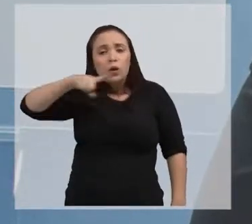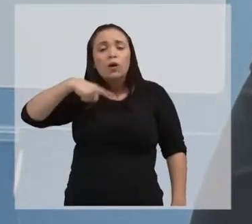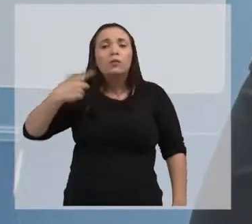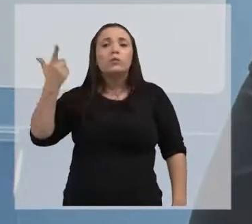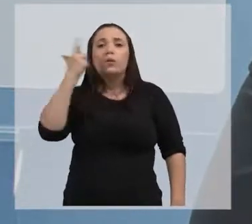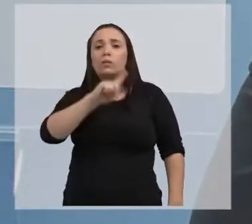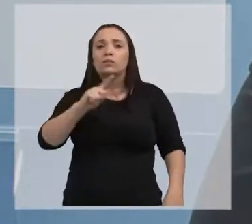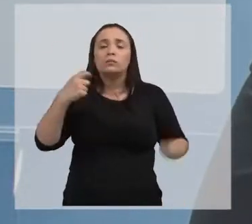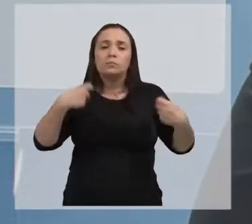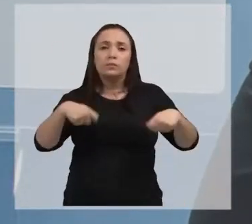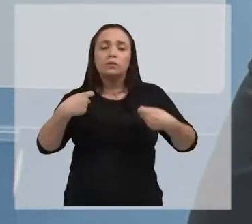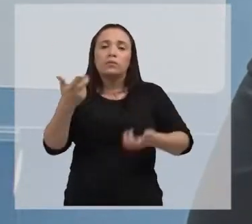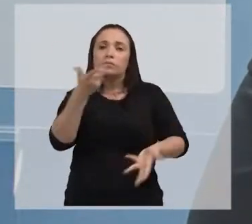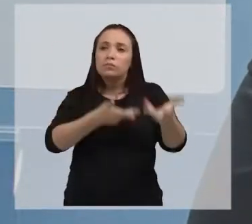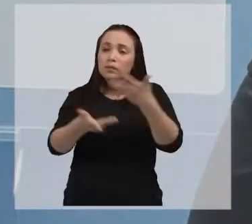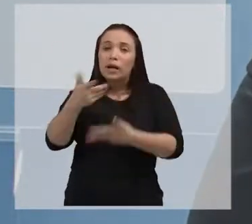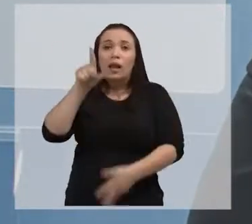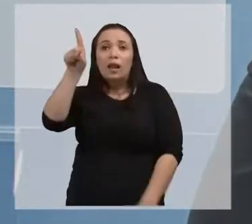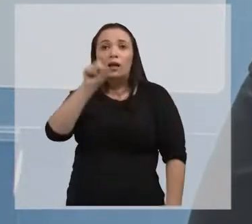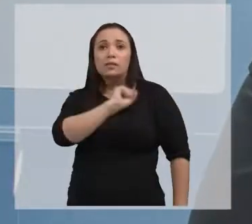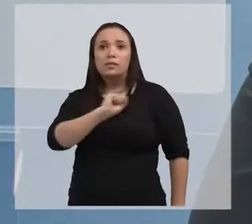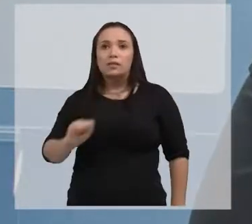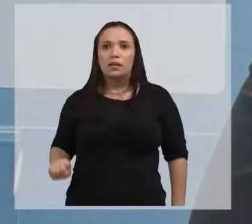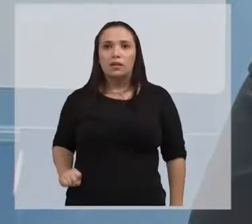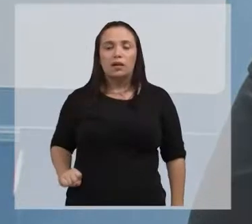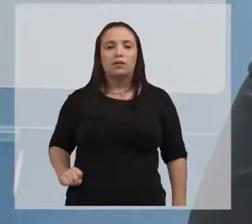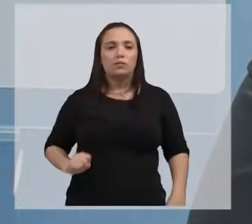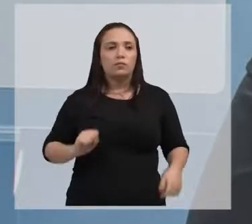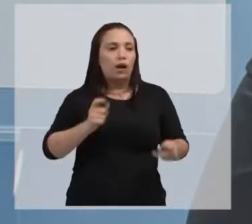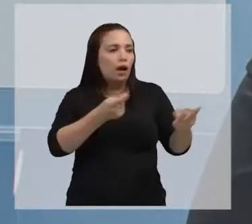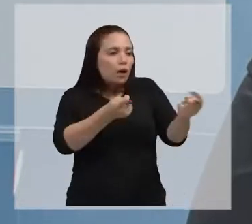consegue alguma coisa que existe o Senado. O Senado é que faz o equilíbrio das